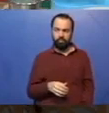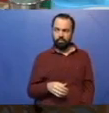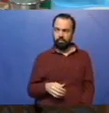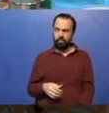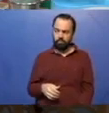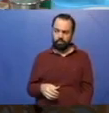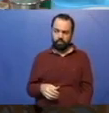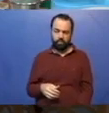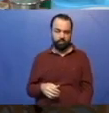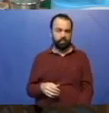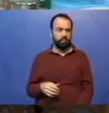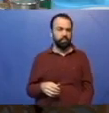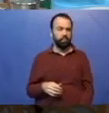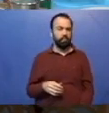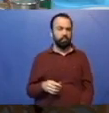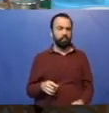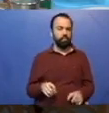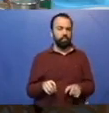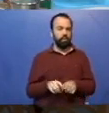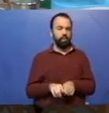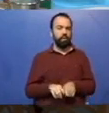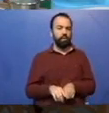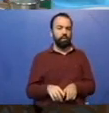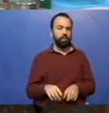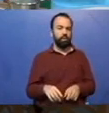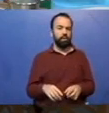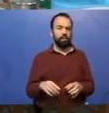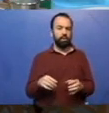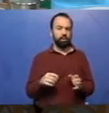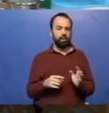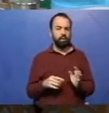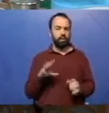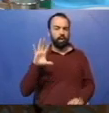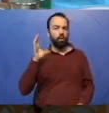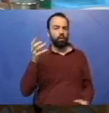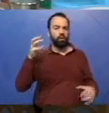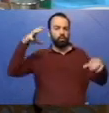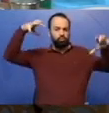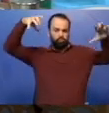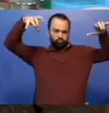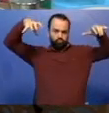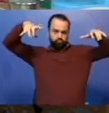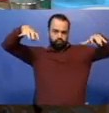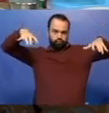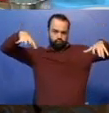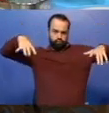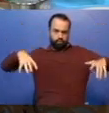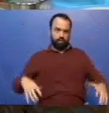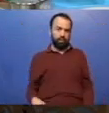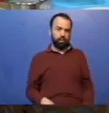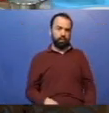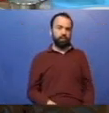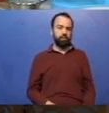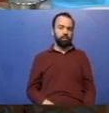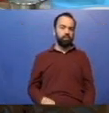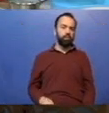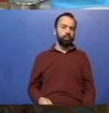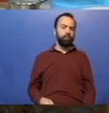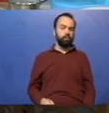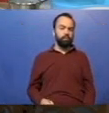assim também se origina as chuvas, tá? Às vezes você fica se perguntando como que cai essa água do céu,